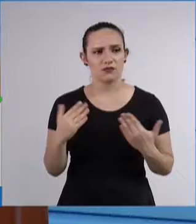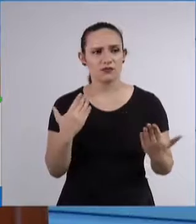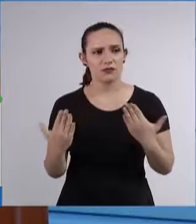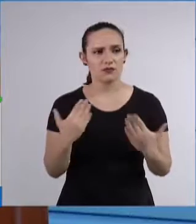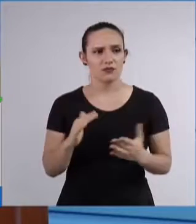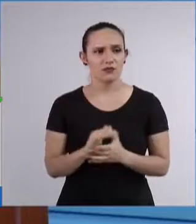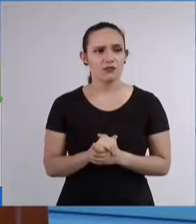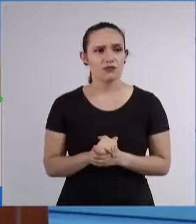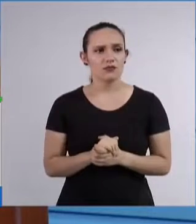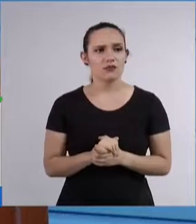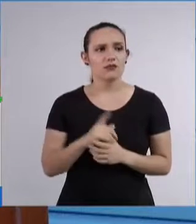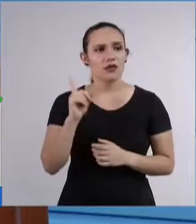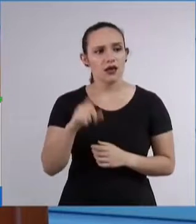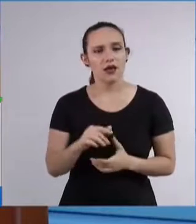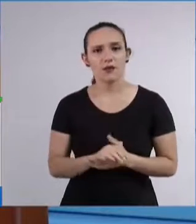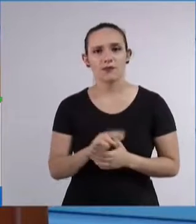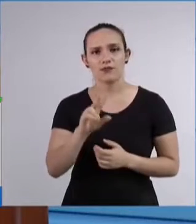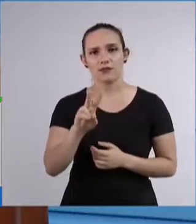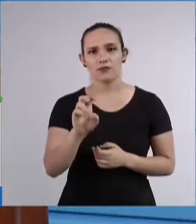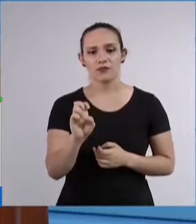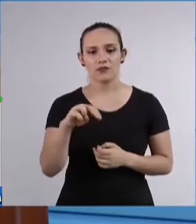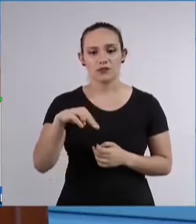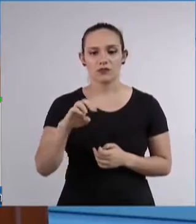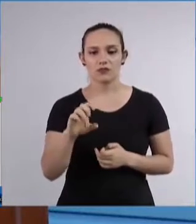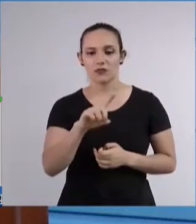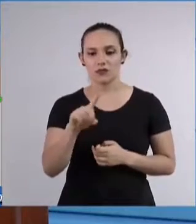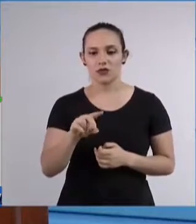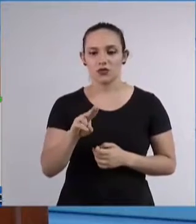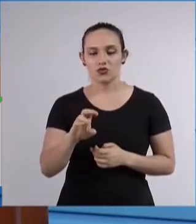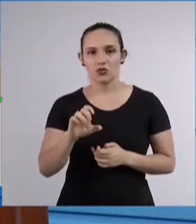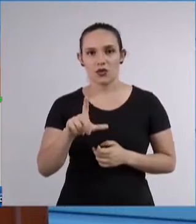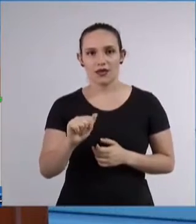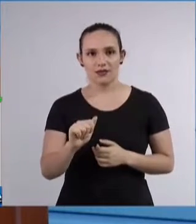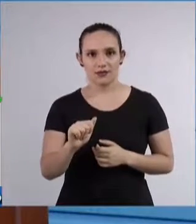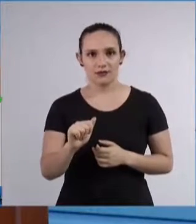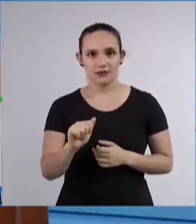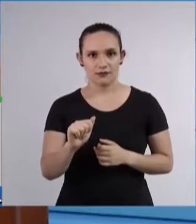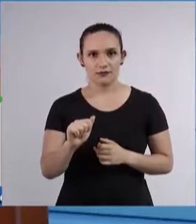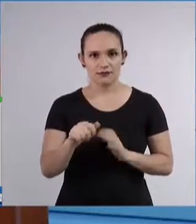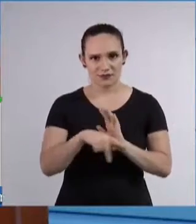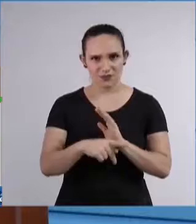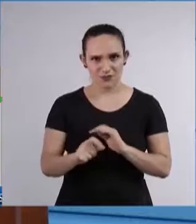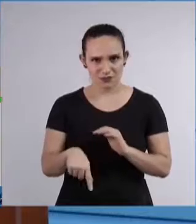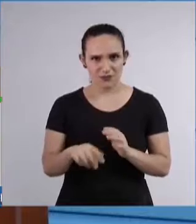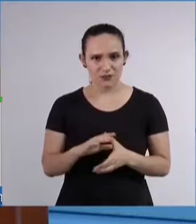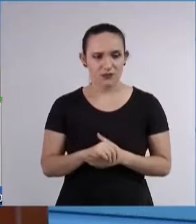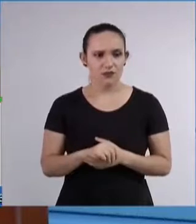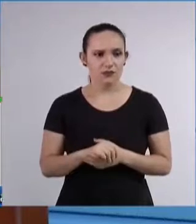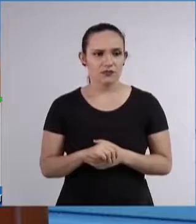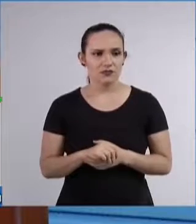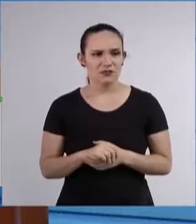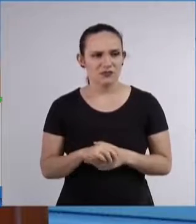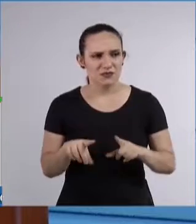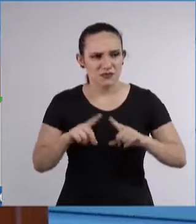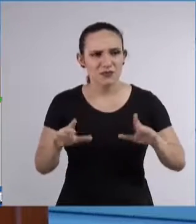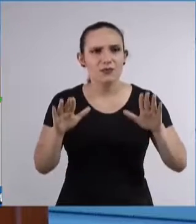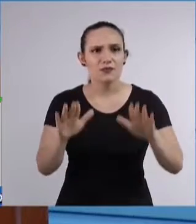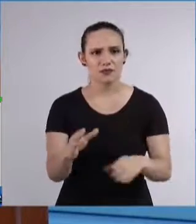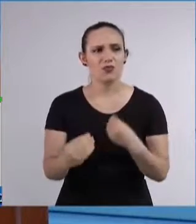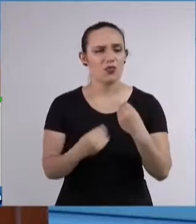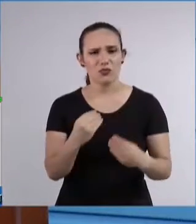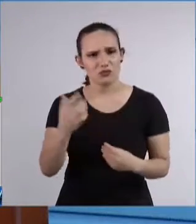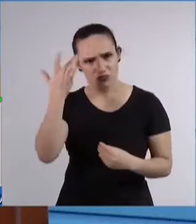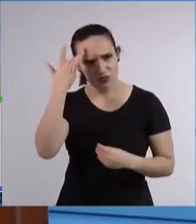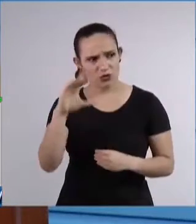da Venezuela em relação ao Brasil é não ter minimamente conhecimento do que significa o desenvolvimento